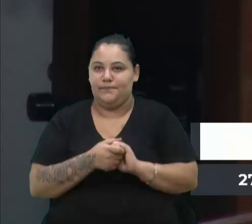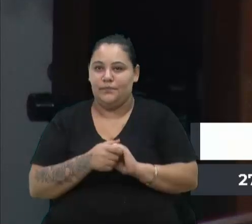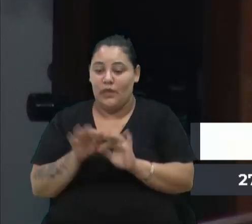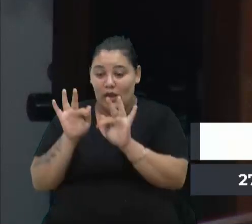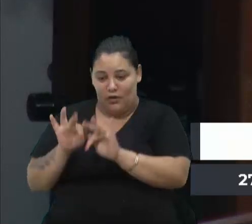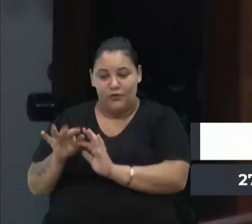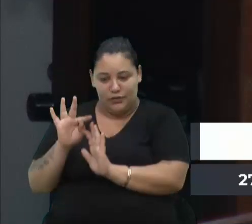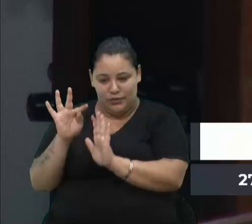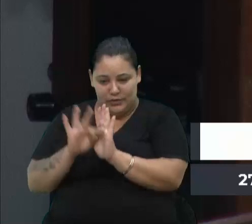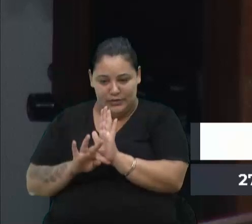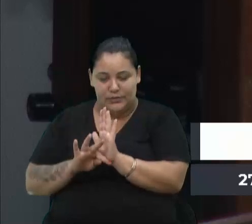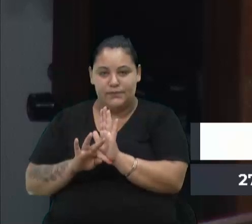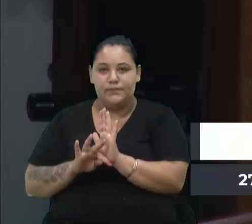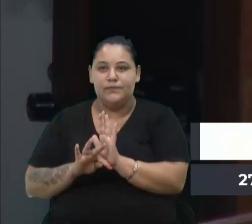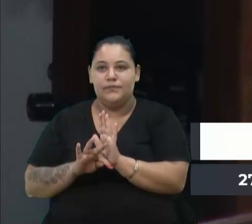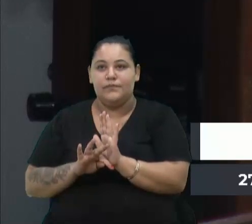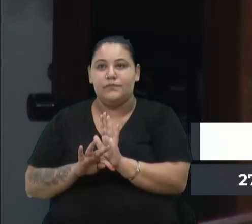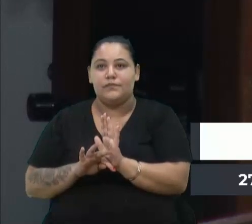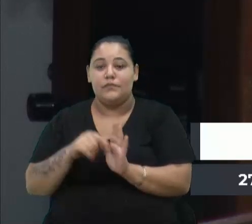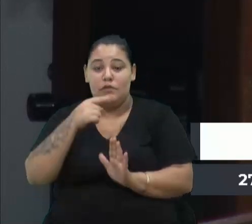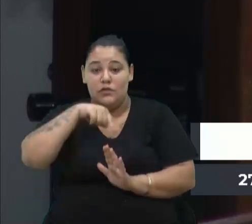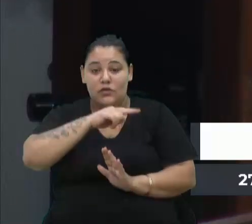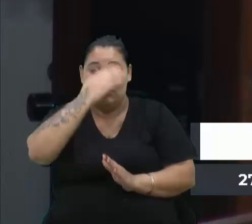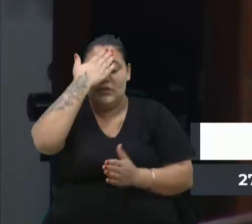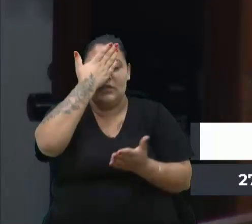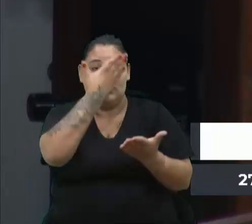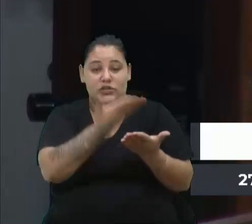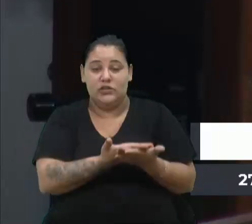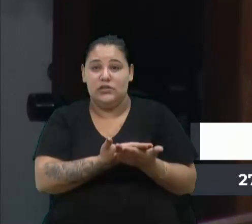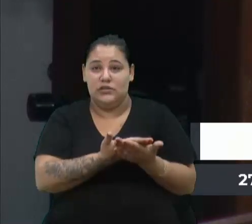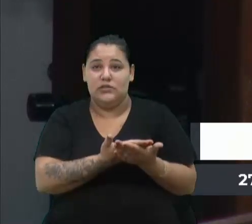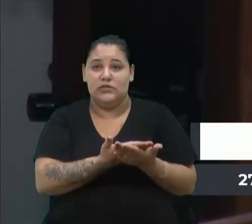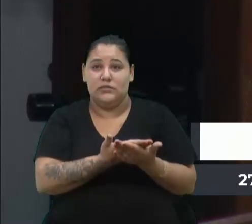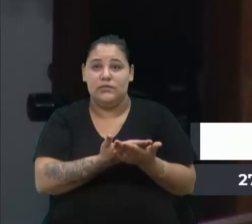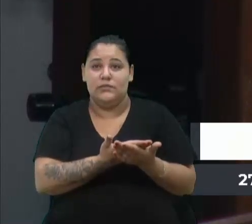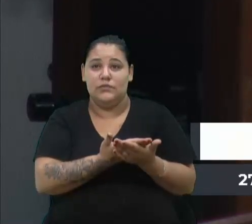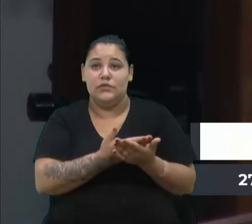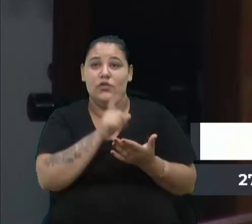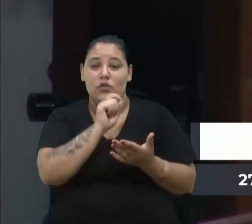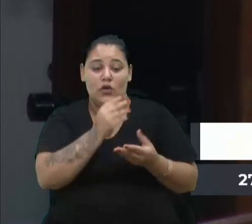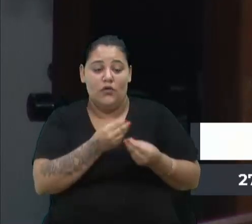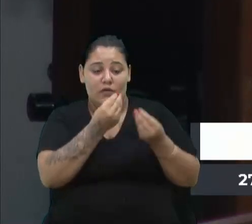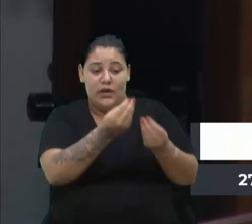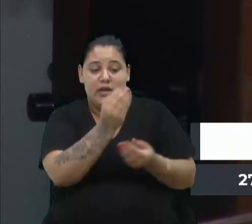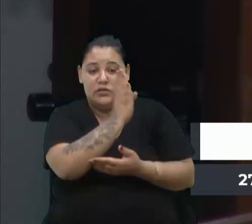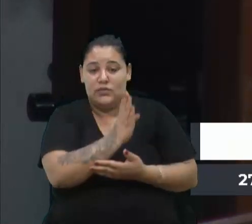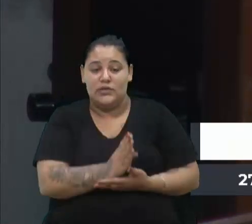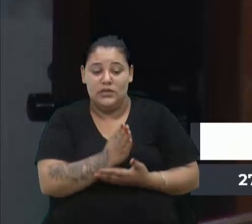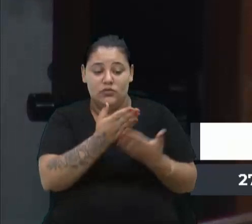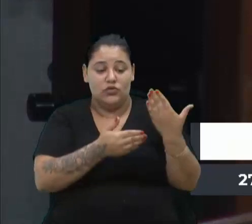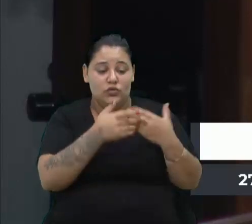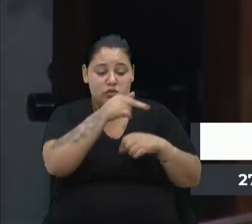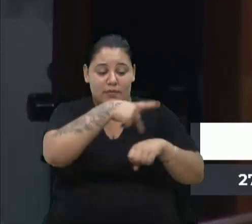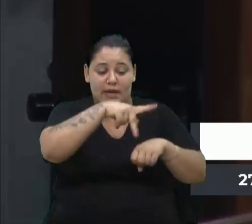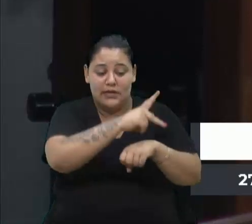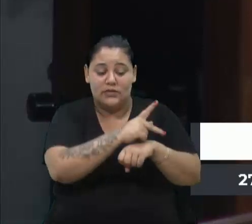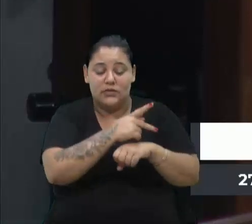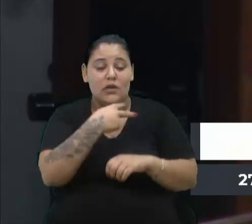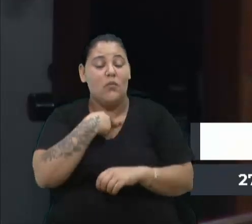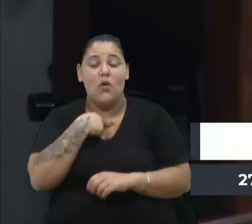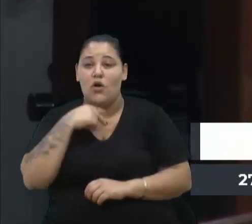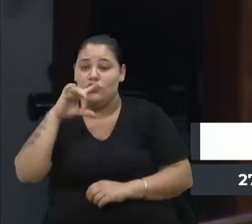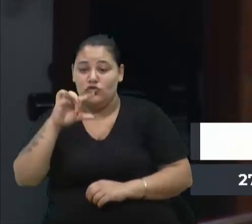nota. A Amptur acredita que a isenção unilateral de vistos oferecida pelo Brasil a esses países não deve